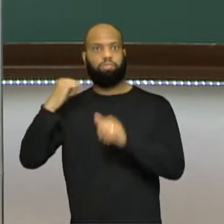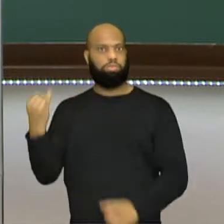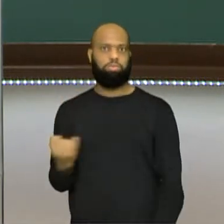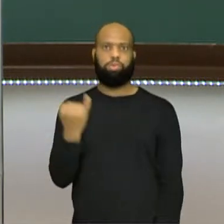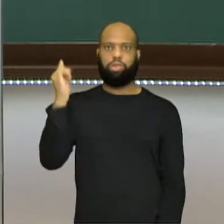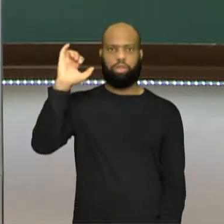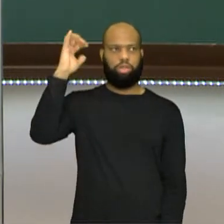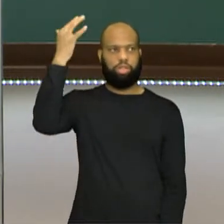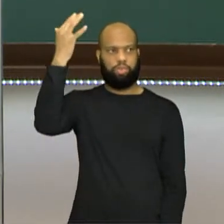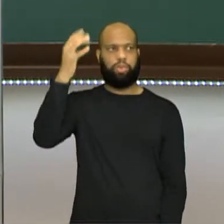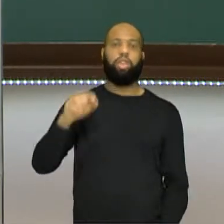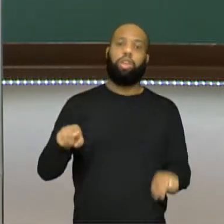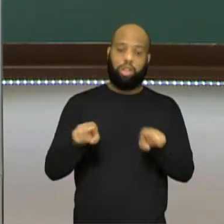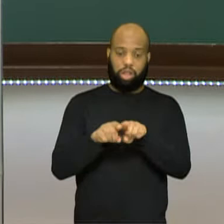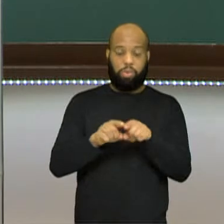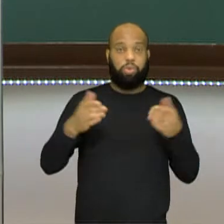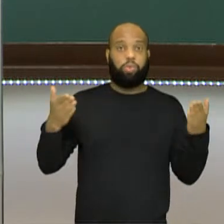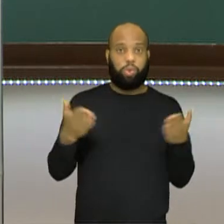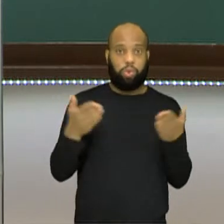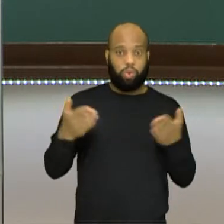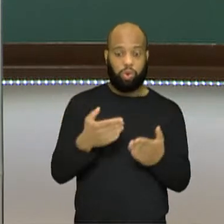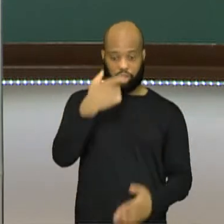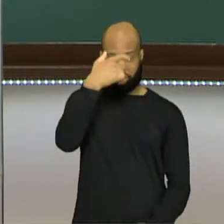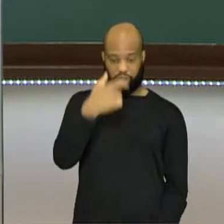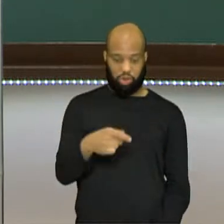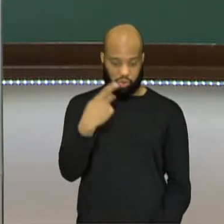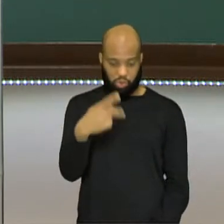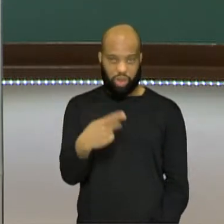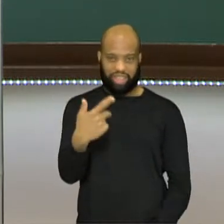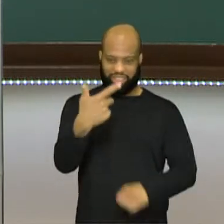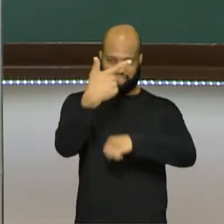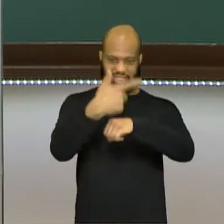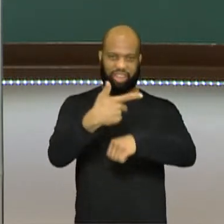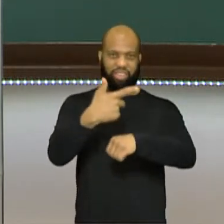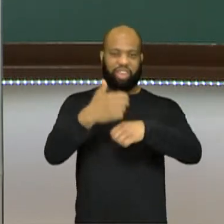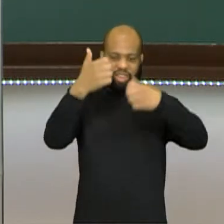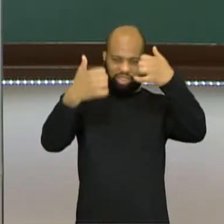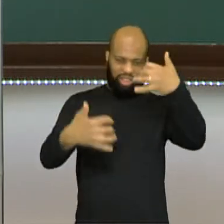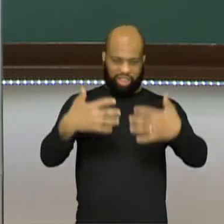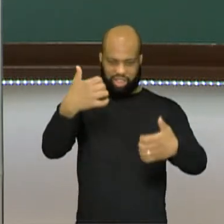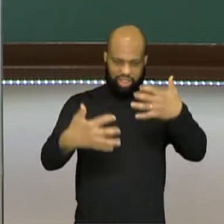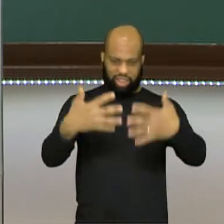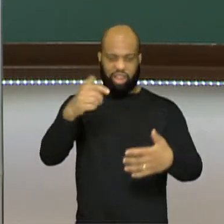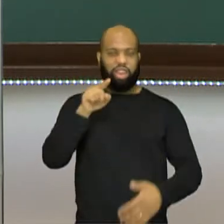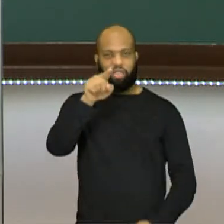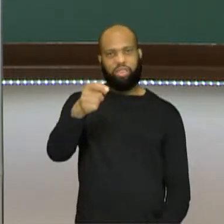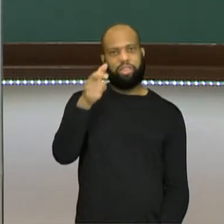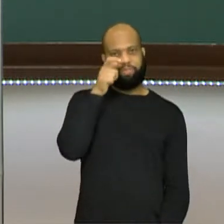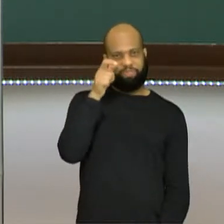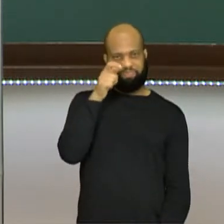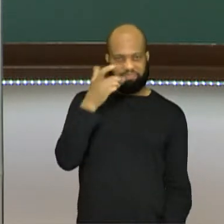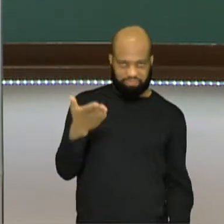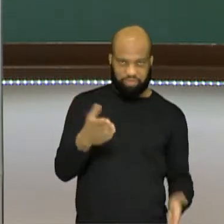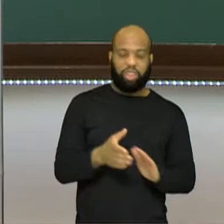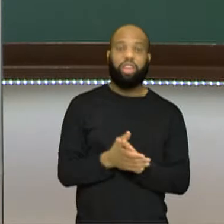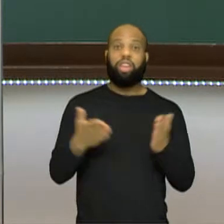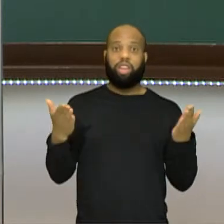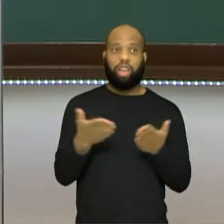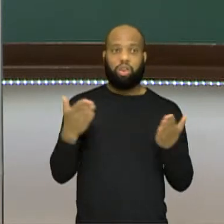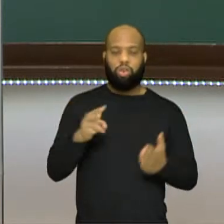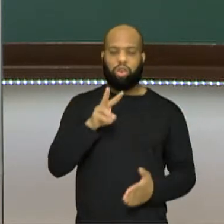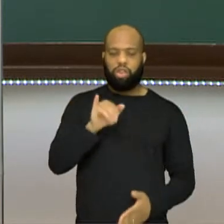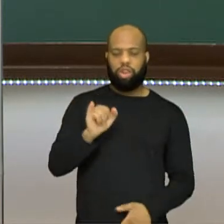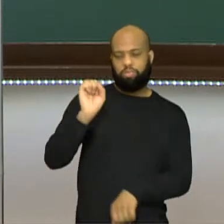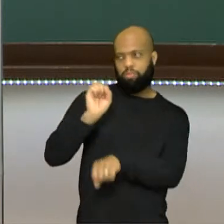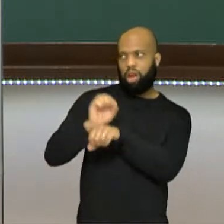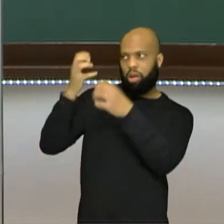significativas, inclusive para que hoje eu esteja aqui num estúdio de gravação falando com você aí do outro lado da telinha. Então, vamos parar para